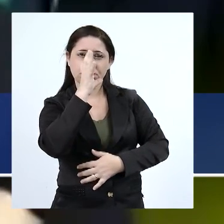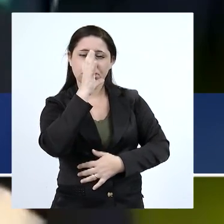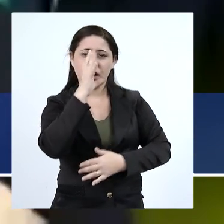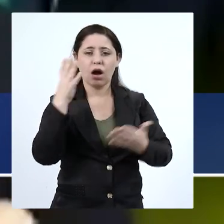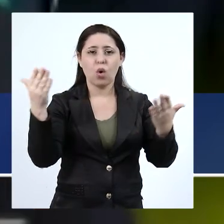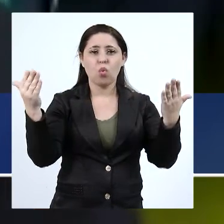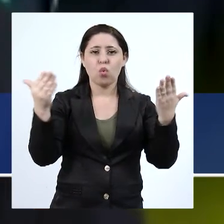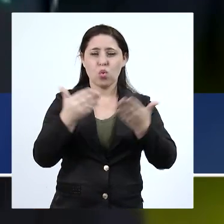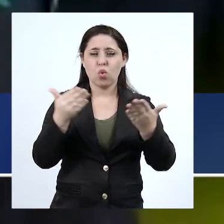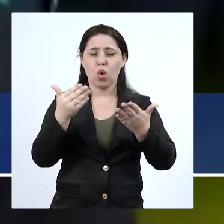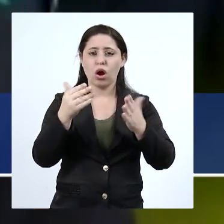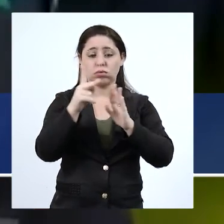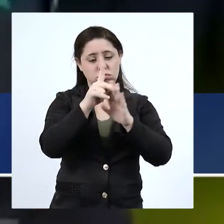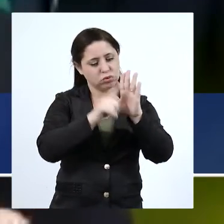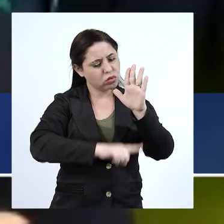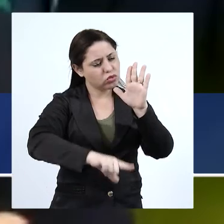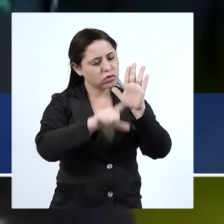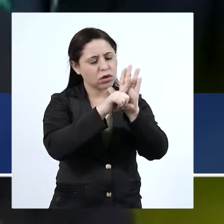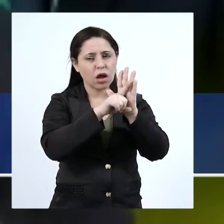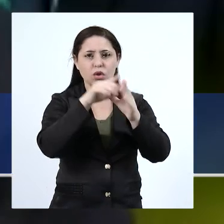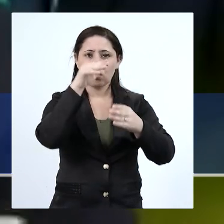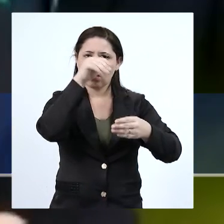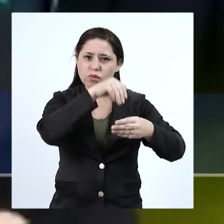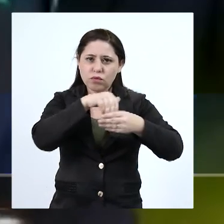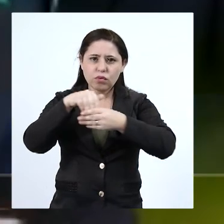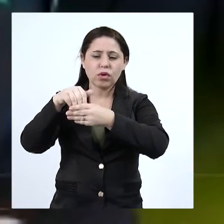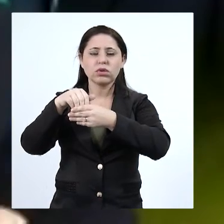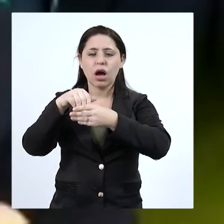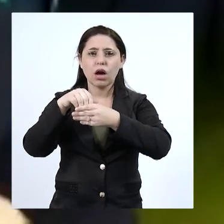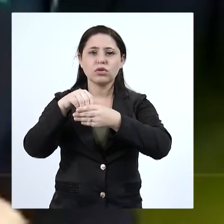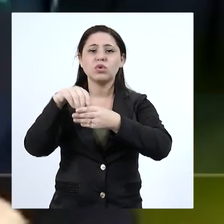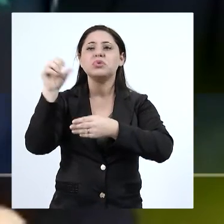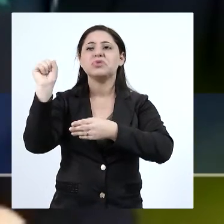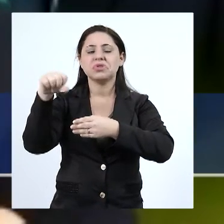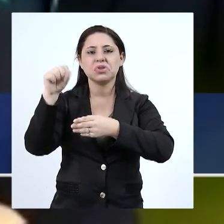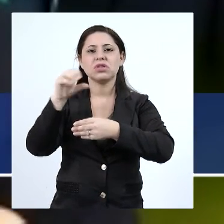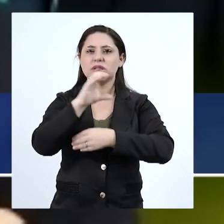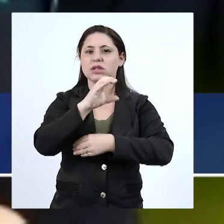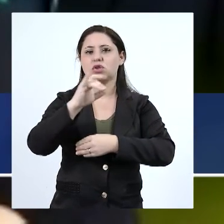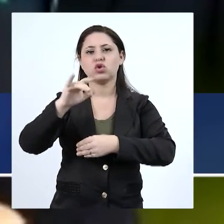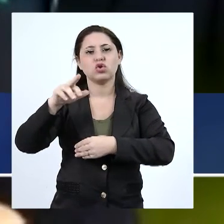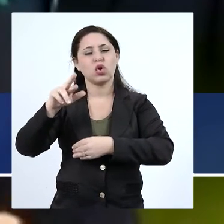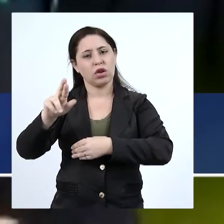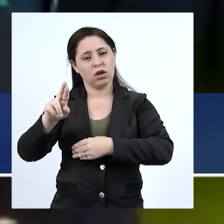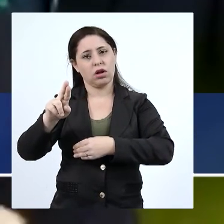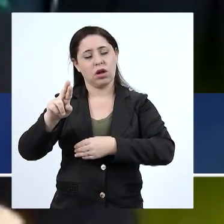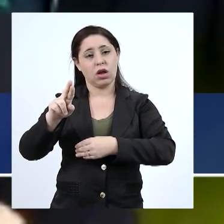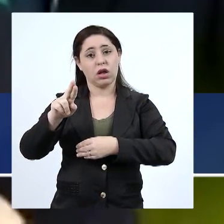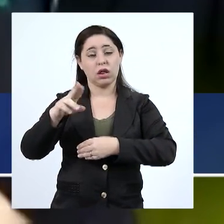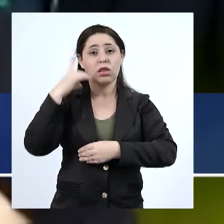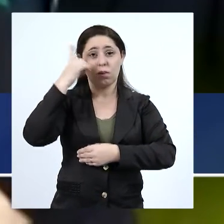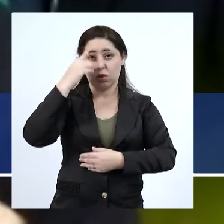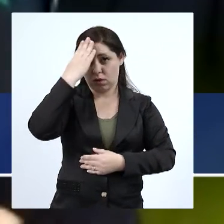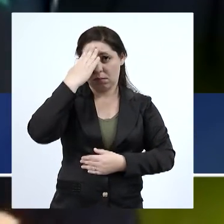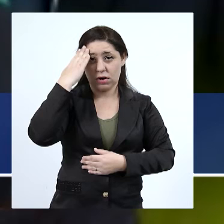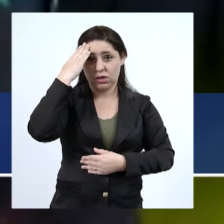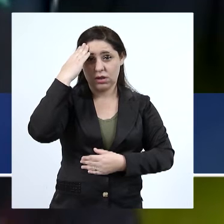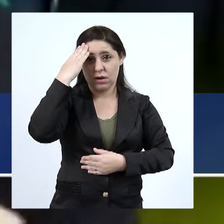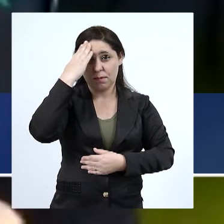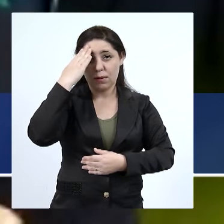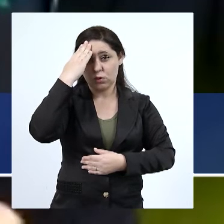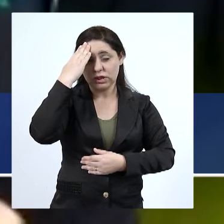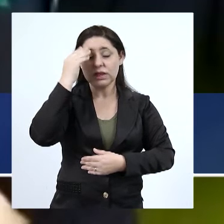deputados da nossa Assembleia que acompanharam o nosso projeto e votaram favorável desde a